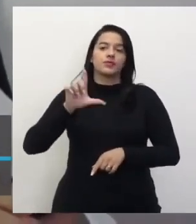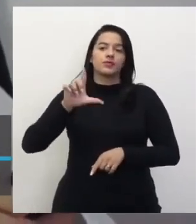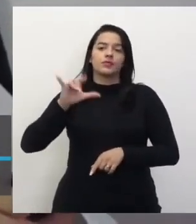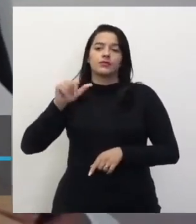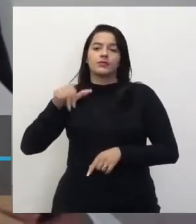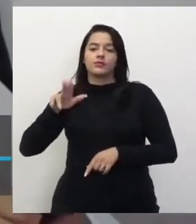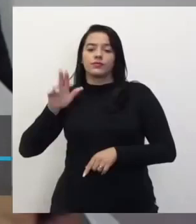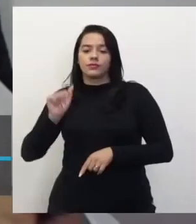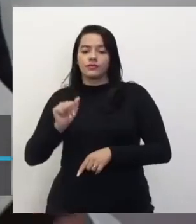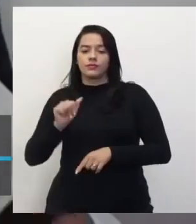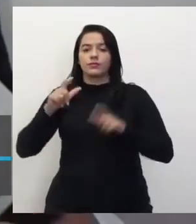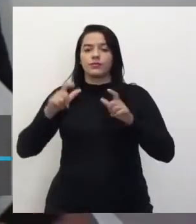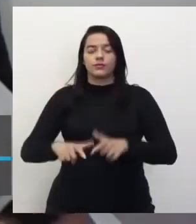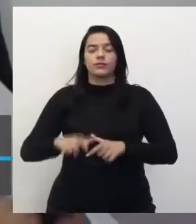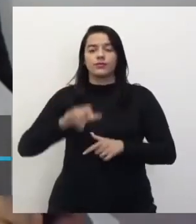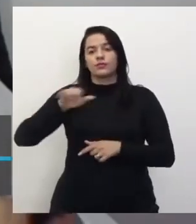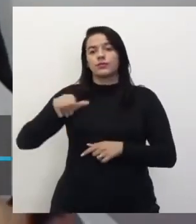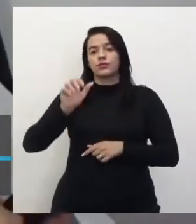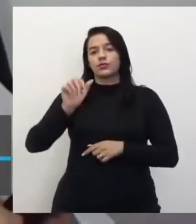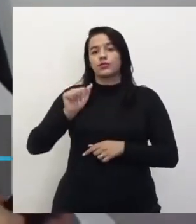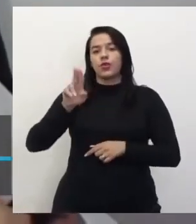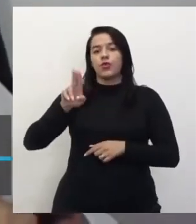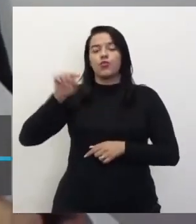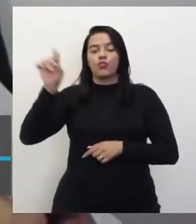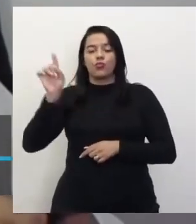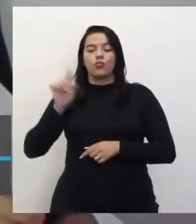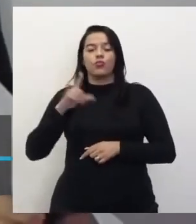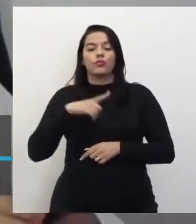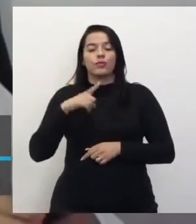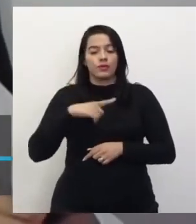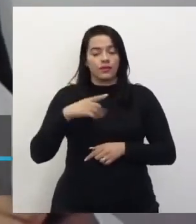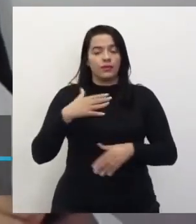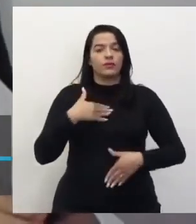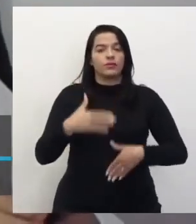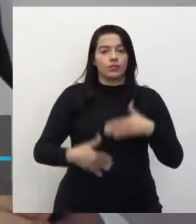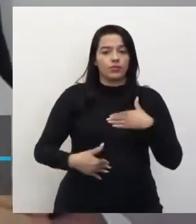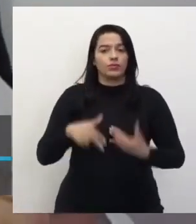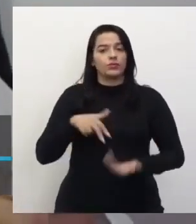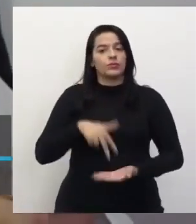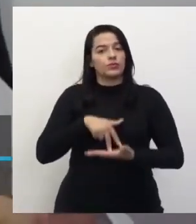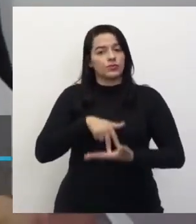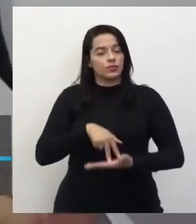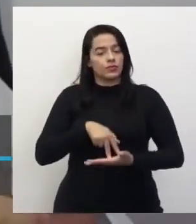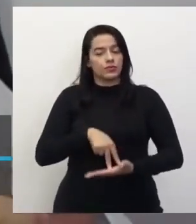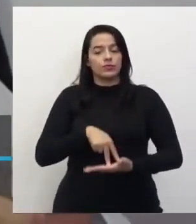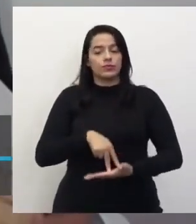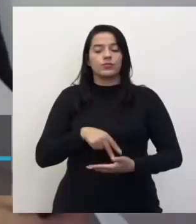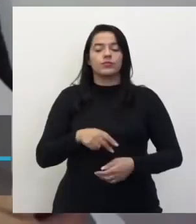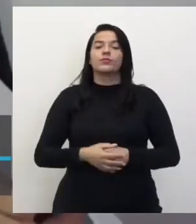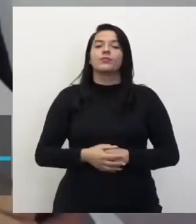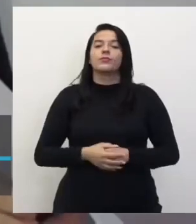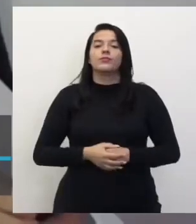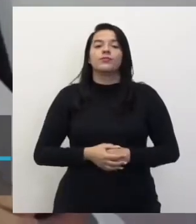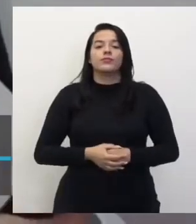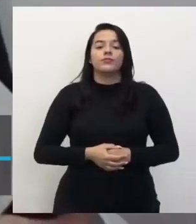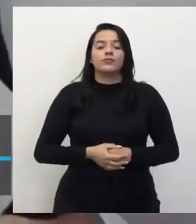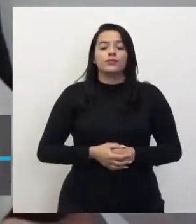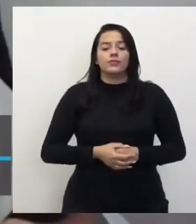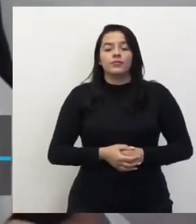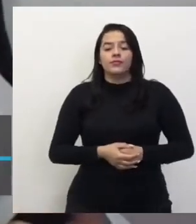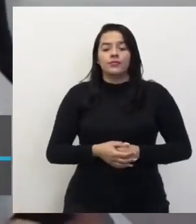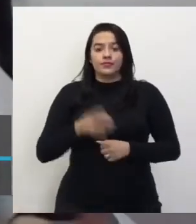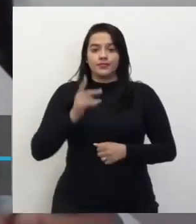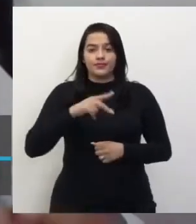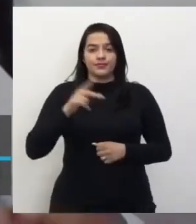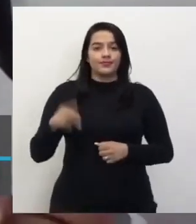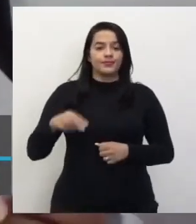Moreira de Jaú. Aí ele foi nessa linha aí de sustentar o corpo também. Aí o Guilherme falou assim, ele é do professor Marcos, ele